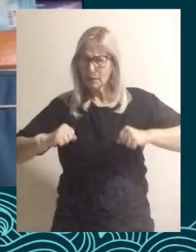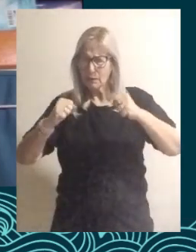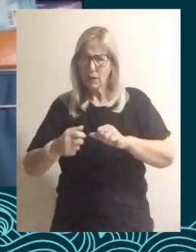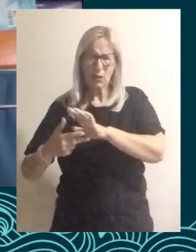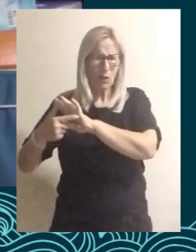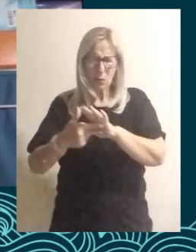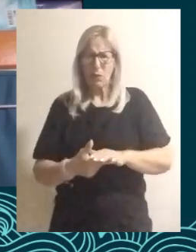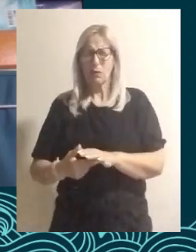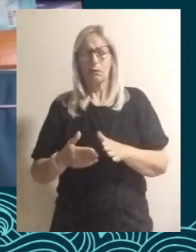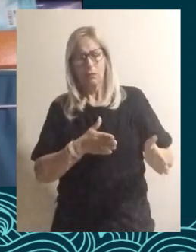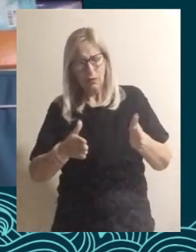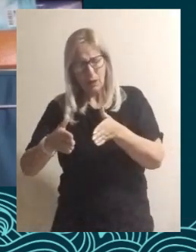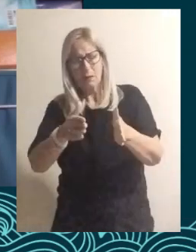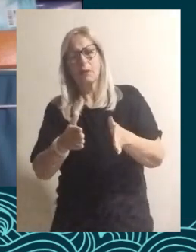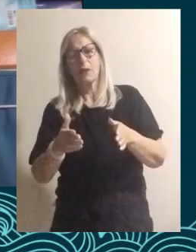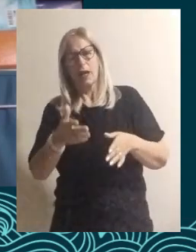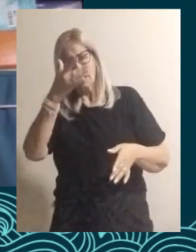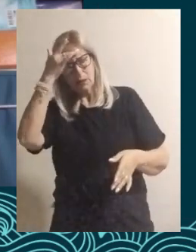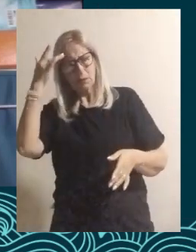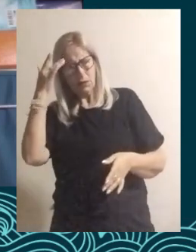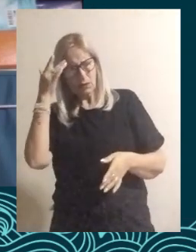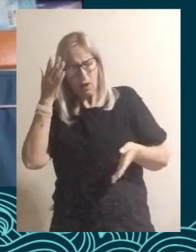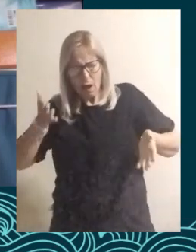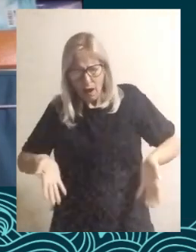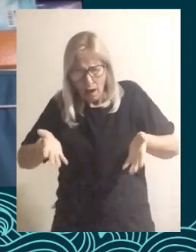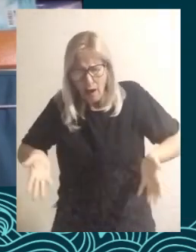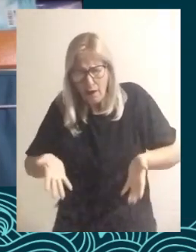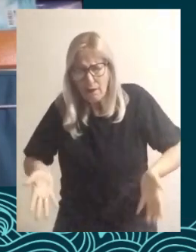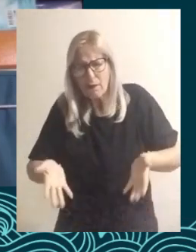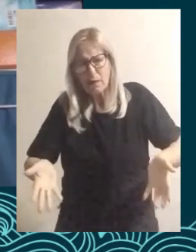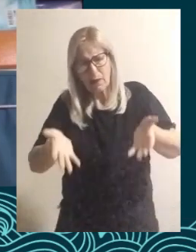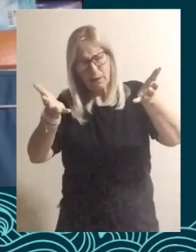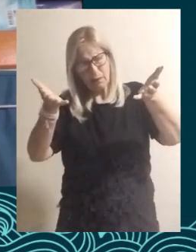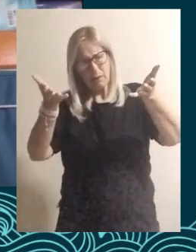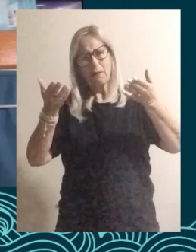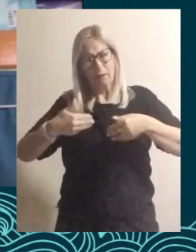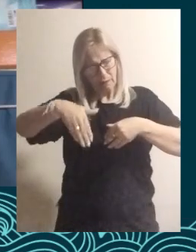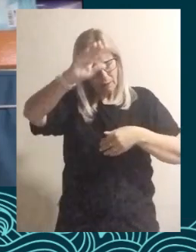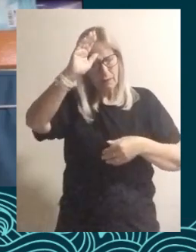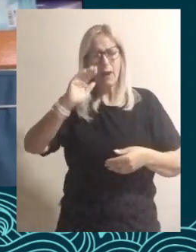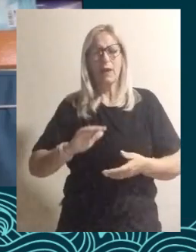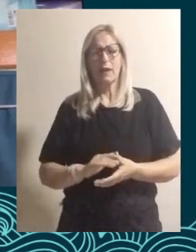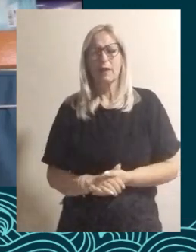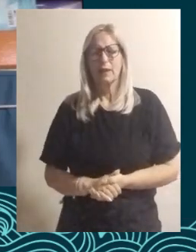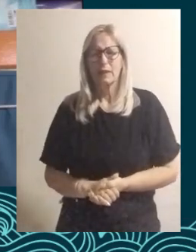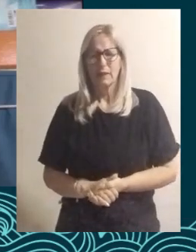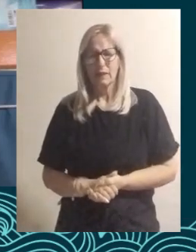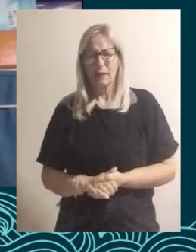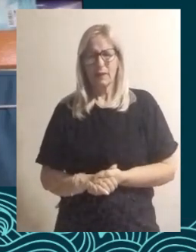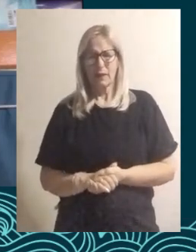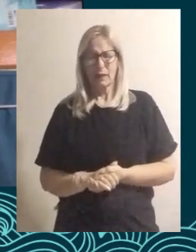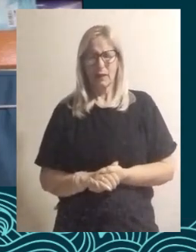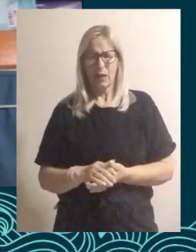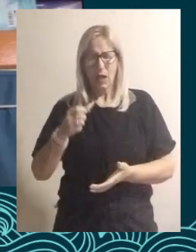imaginei que eu ia ter que forçar um pouco o caminho, e no fim foram essas pessoas, esse antigo dono que falou,